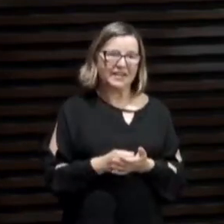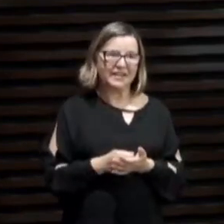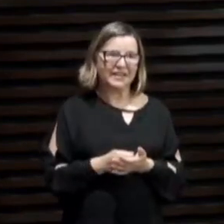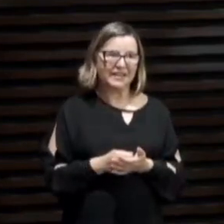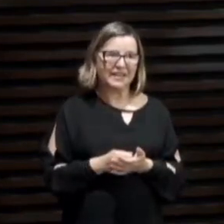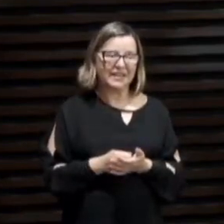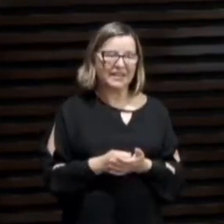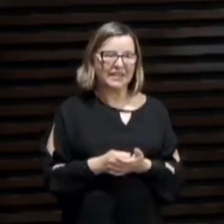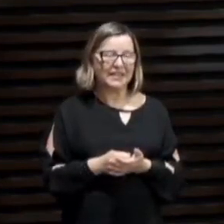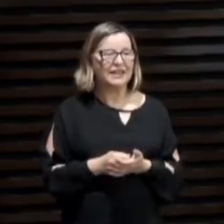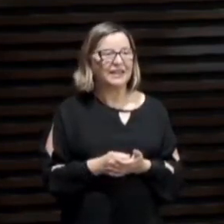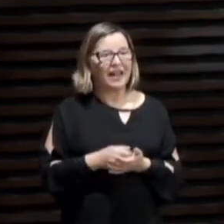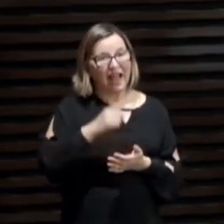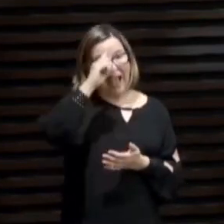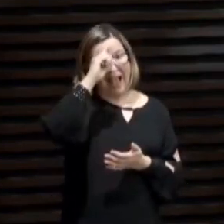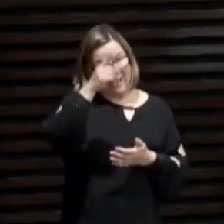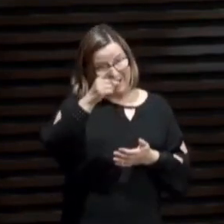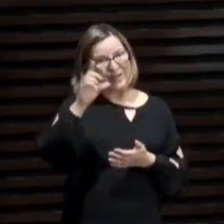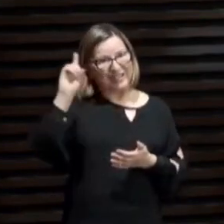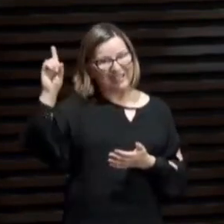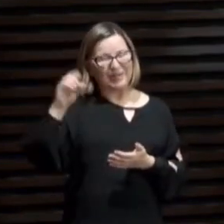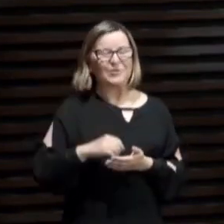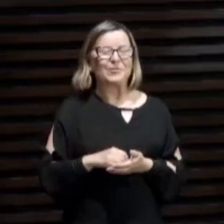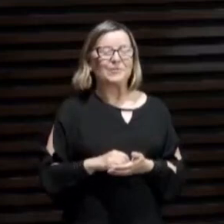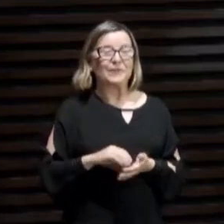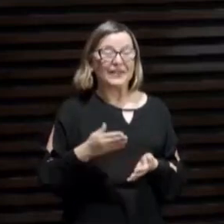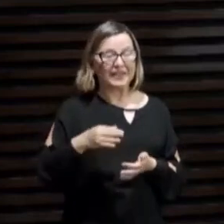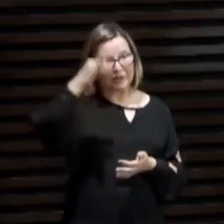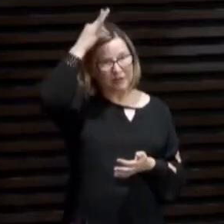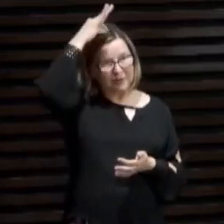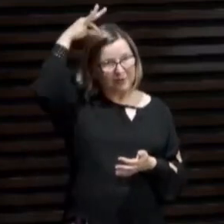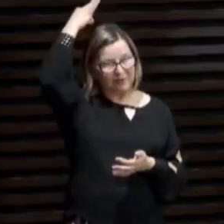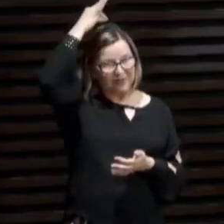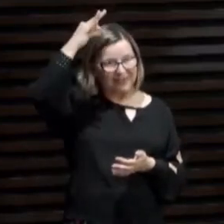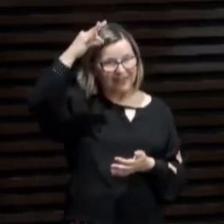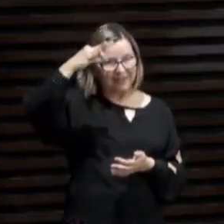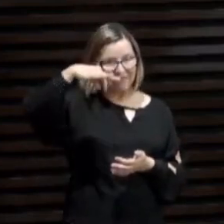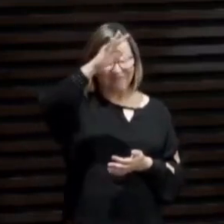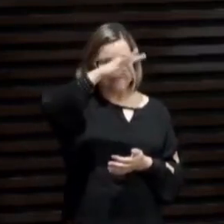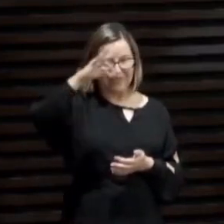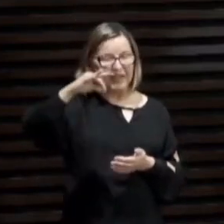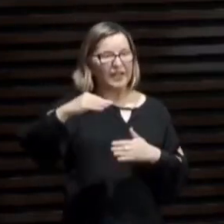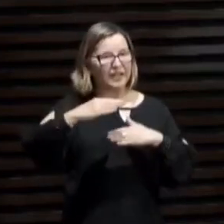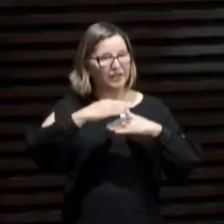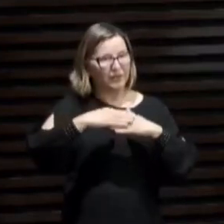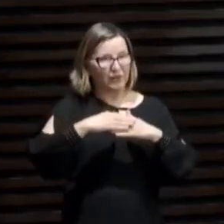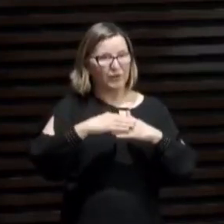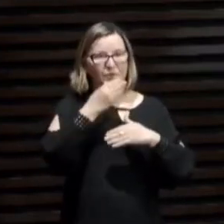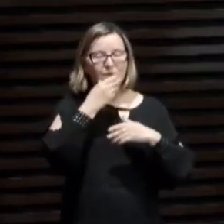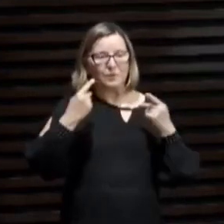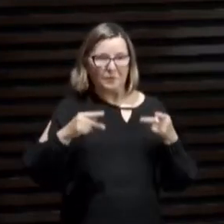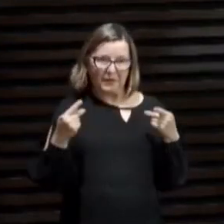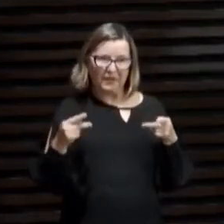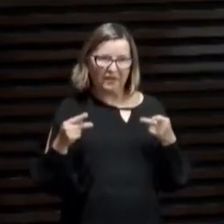Deus. Então, o Espírito Santo vinha sobre esses homens, embora, volto a dizer, a presença fosse